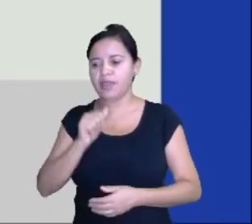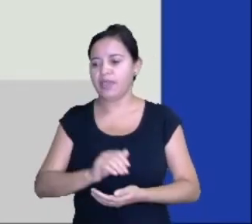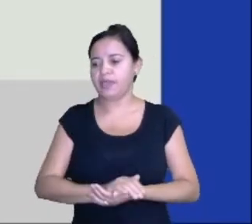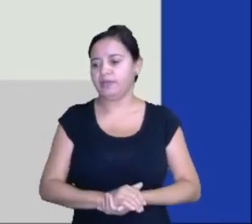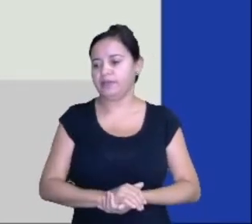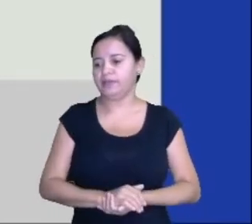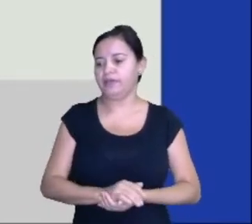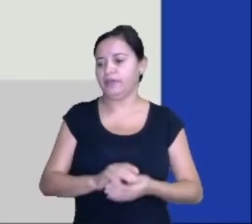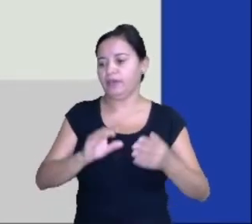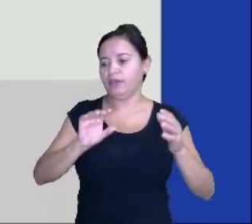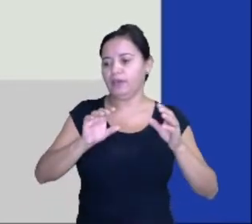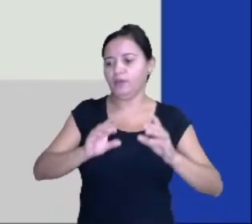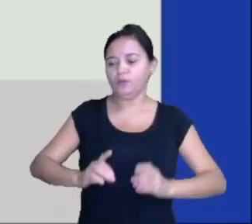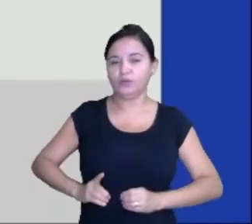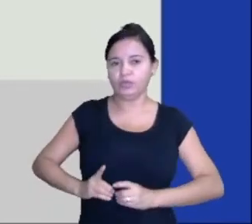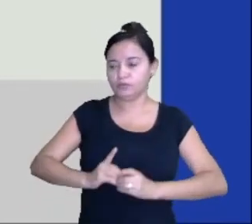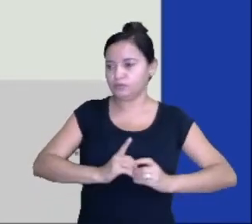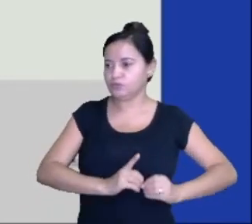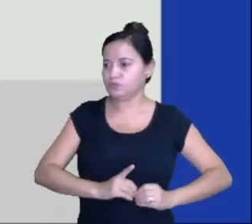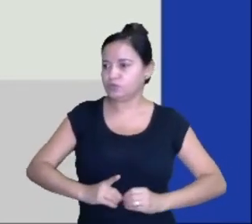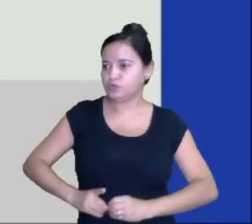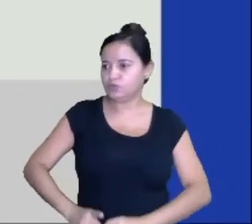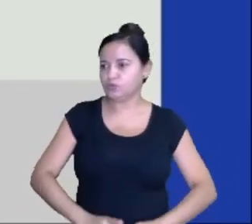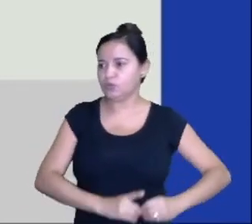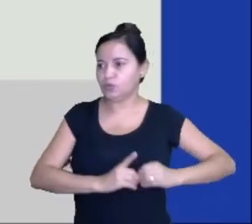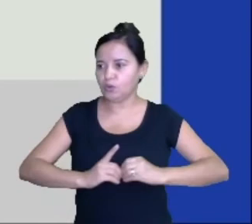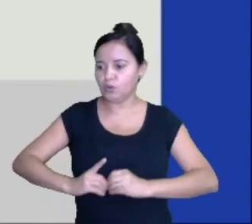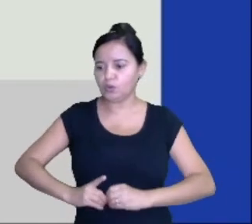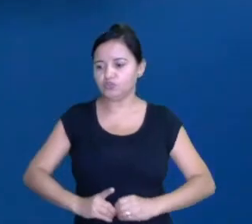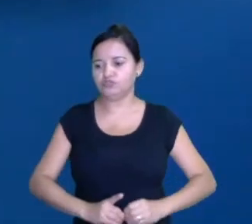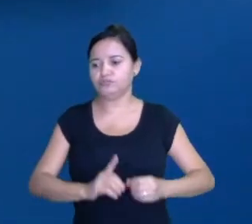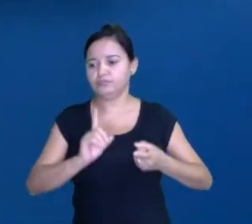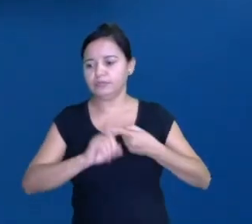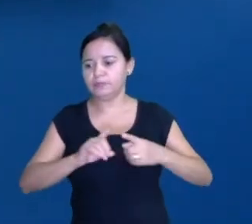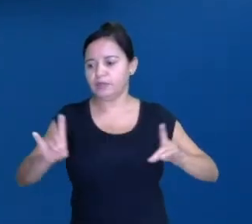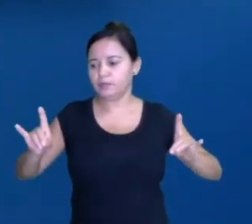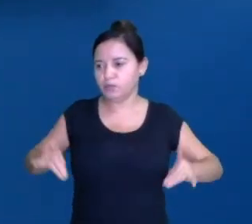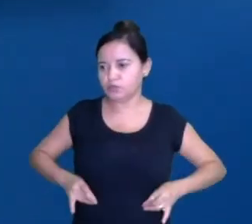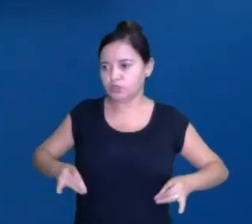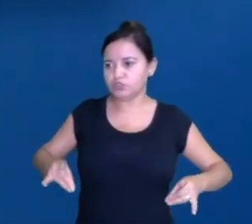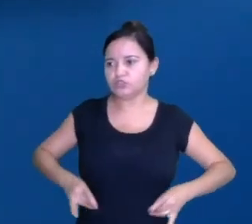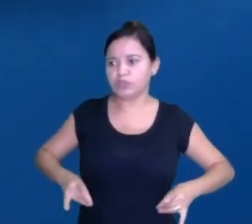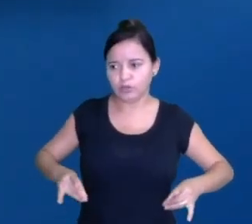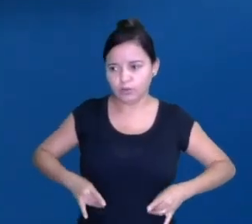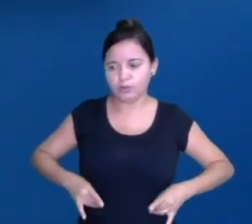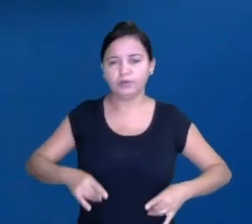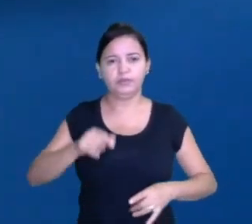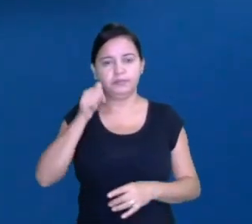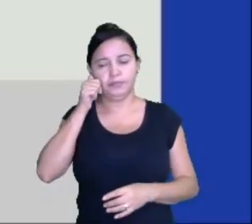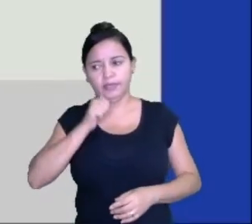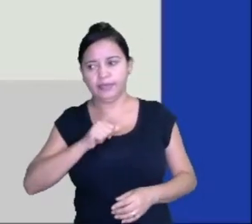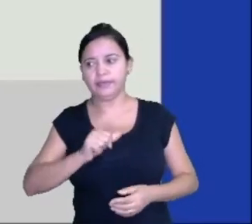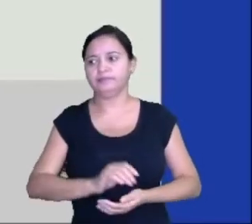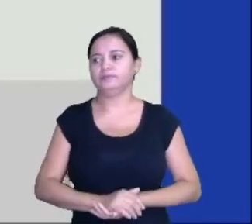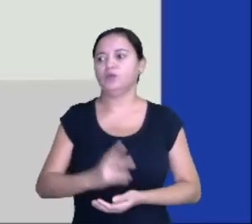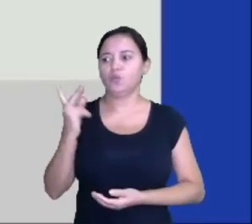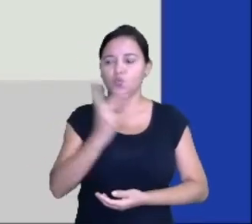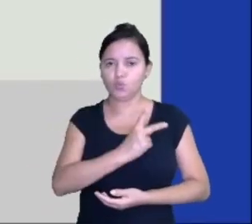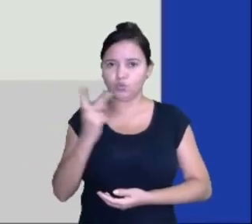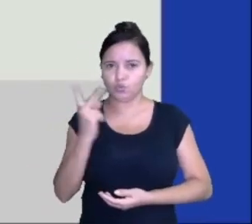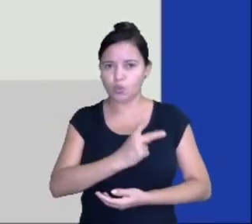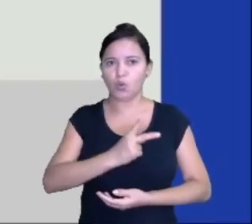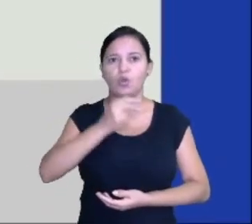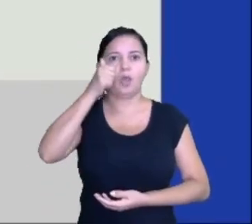a progesterona. Tem muitos outros, como vocês viram. Mas aí vocês sabem que esse material está disponível para você voltar quantas vezes você quiser. E por último